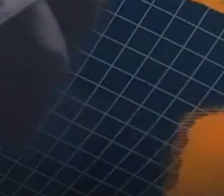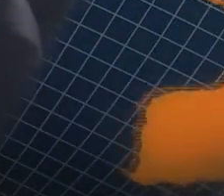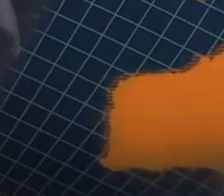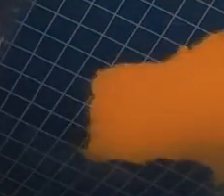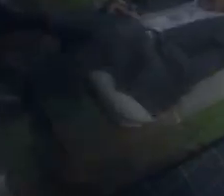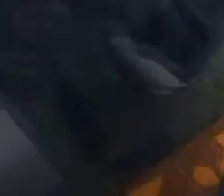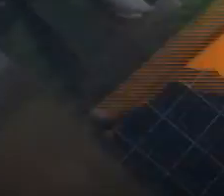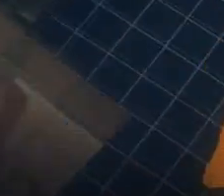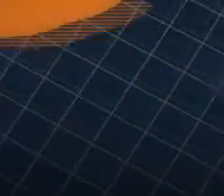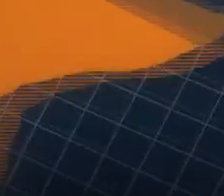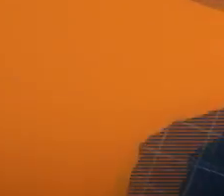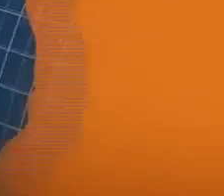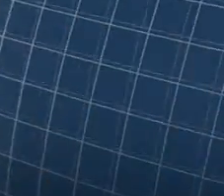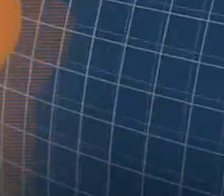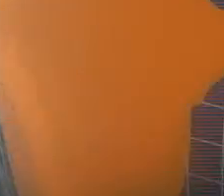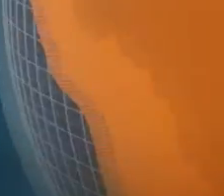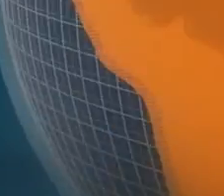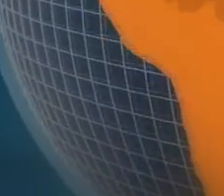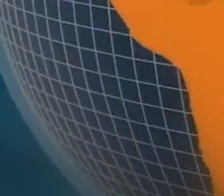Tchau.